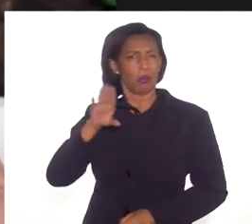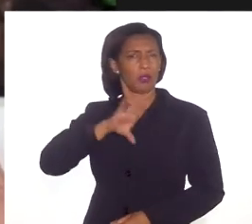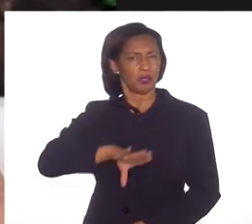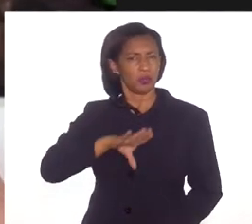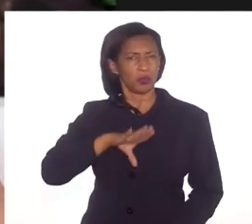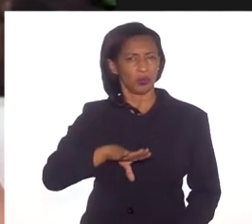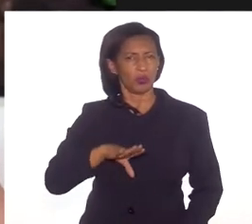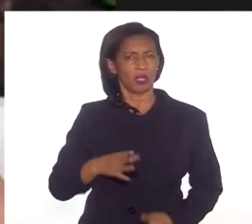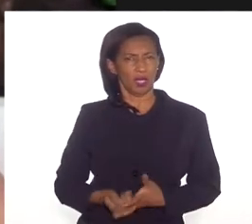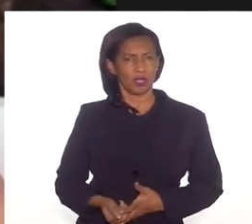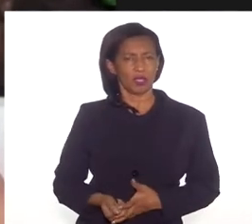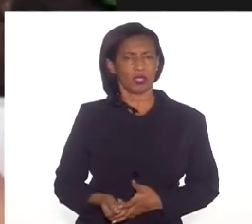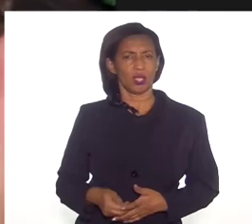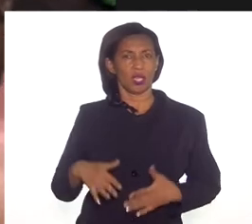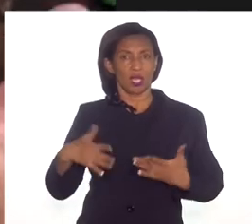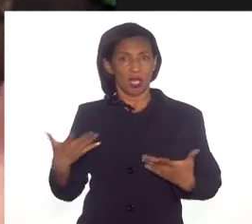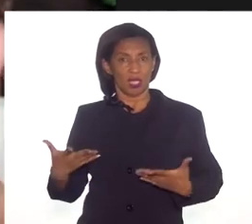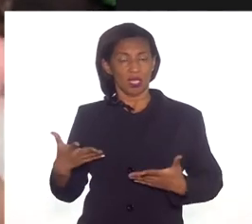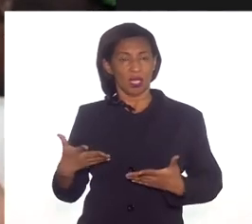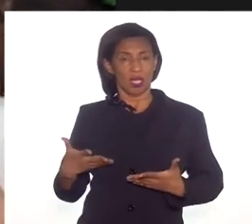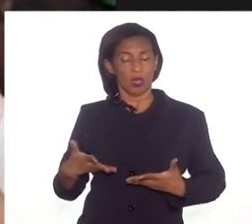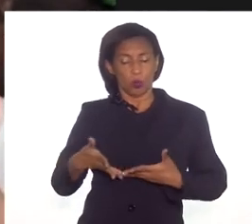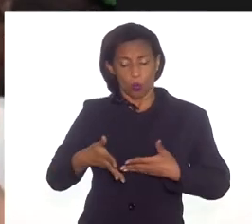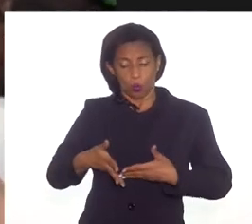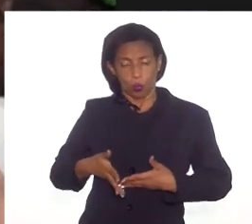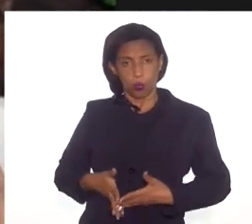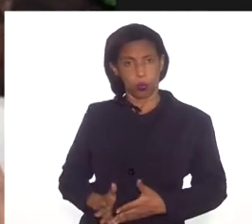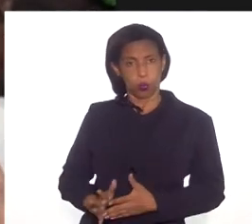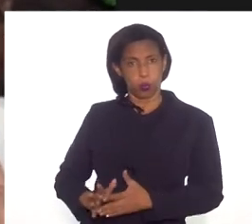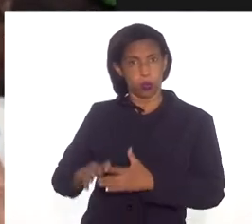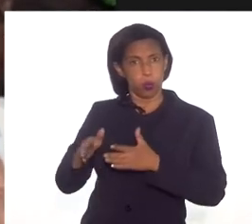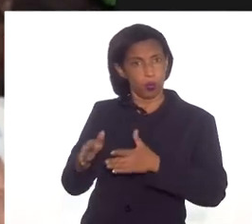por esses portugueses, né? E que o fruto